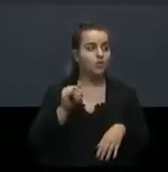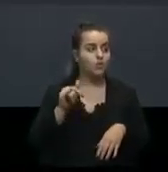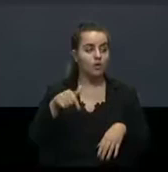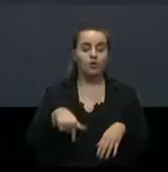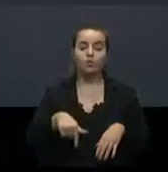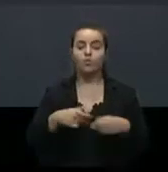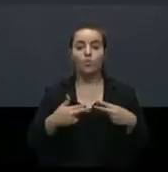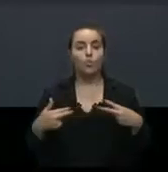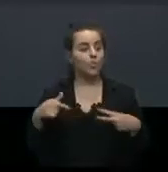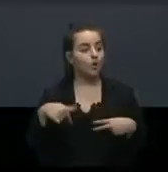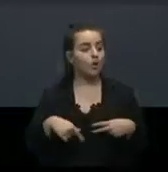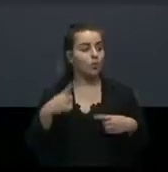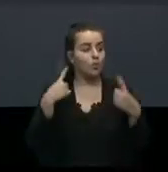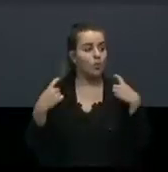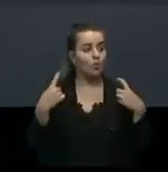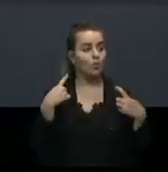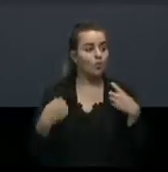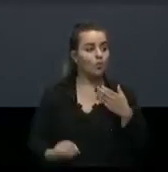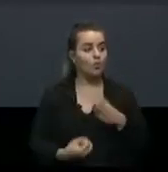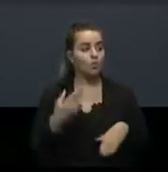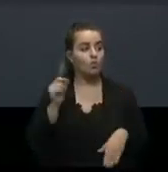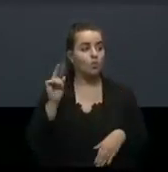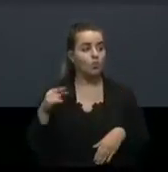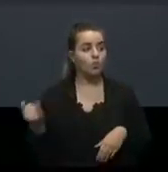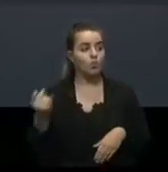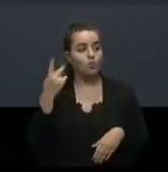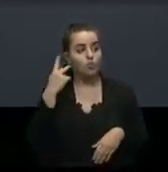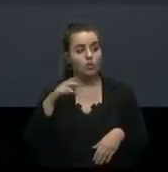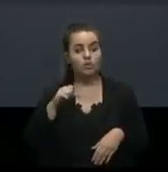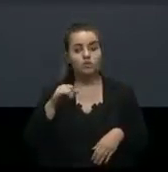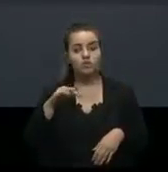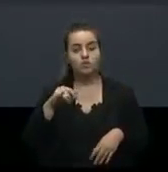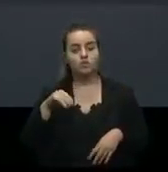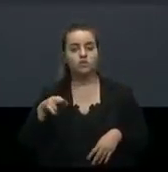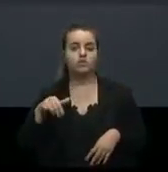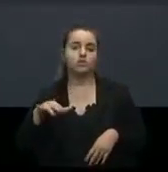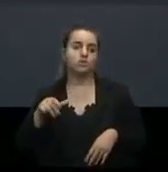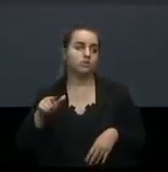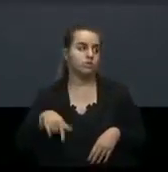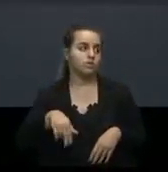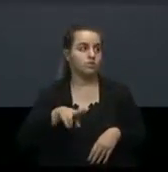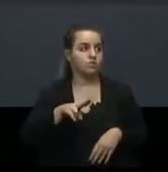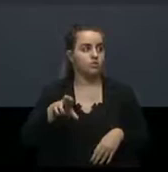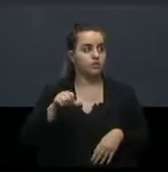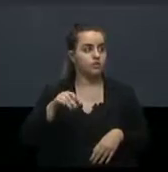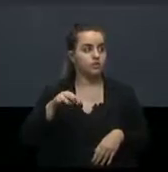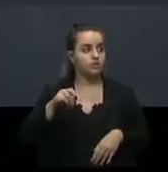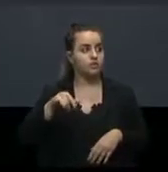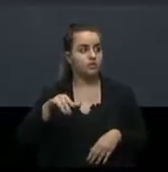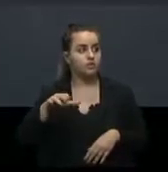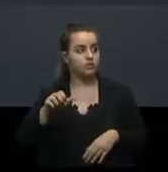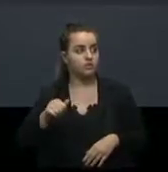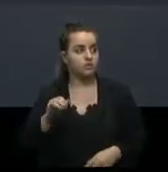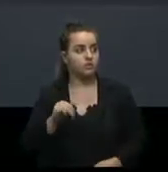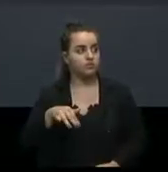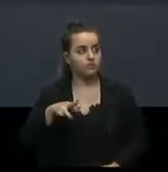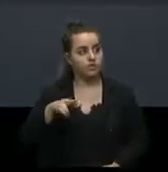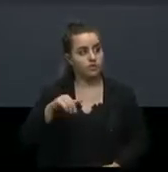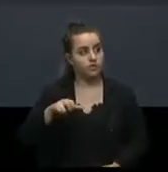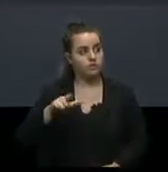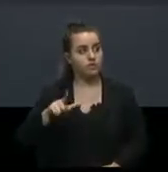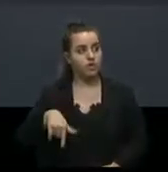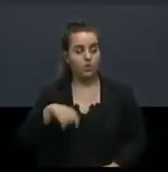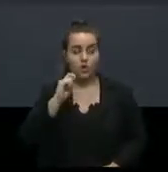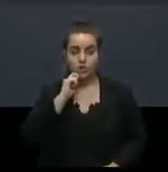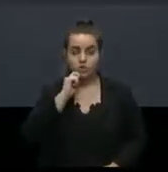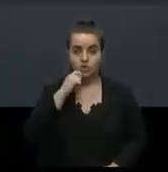dessas ideias que deram origem a um ramo muito importante da estatística, que chamamos de estatística inferencial. Eu diria que é o